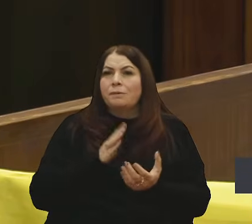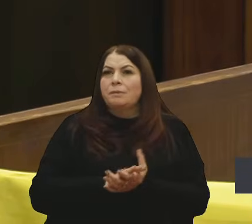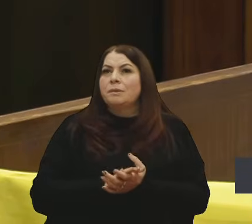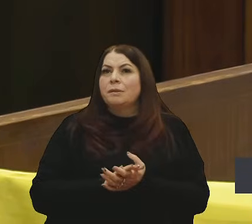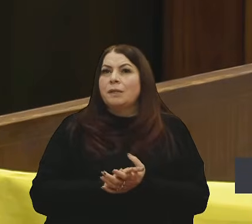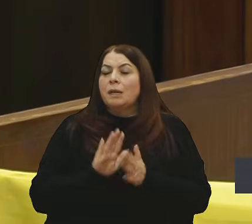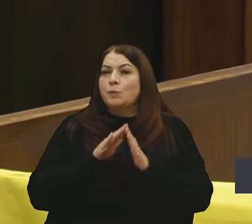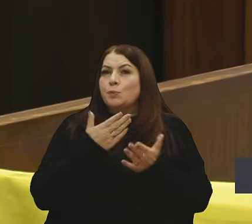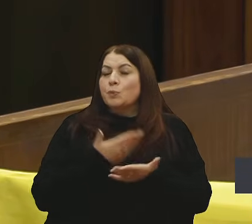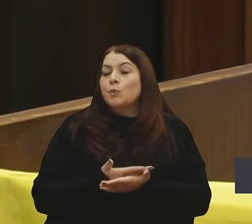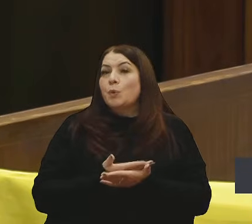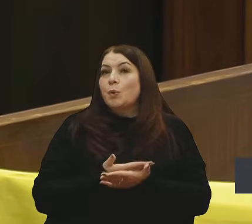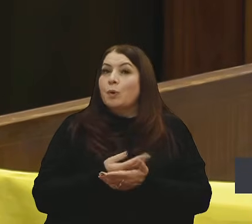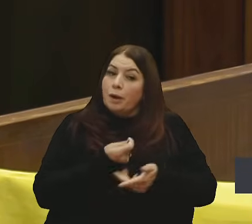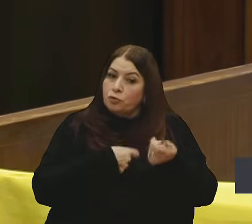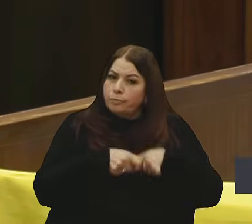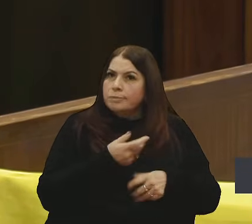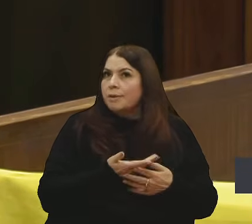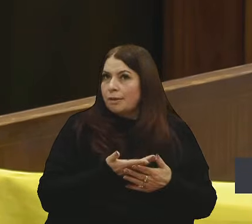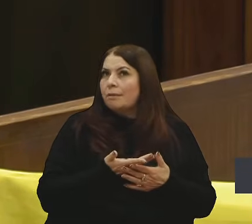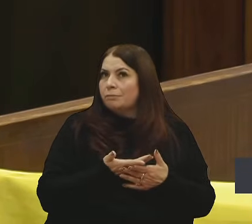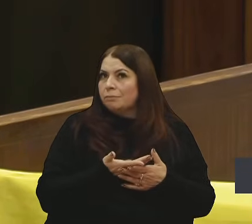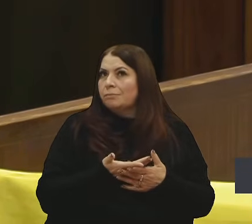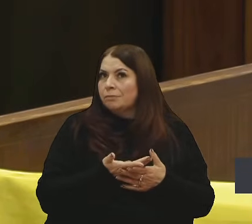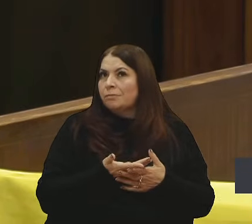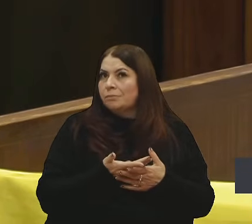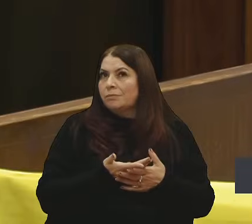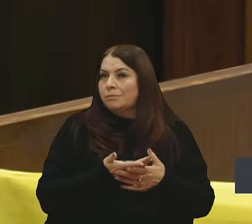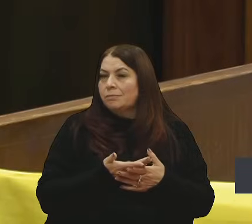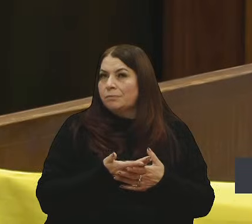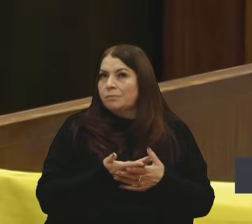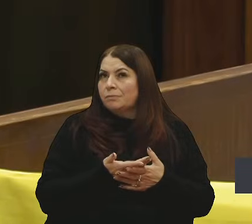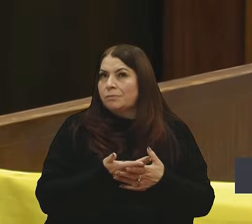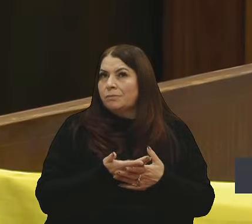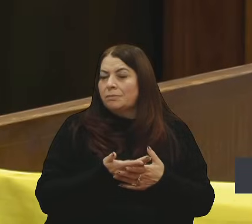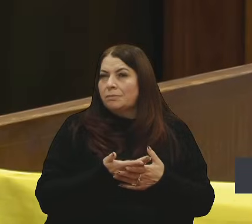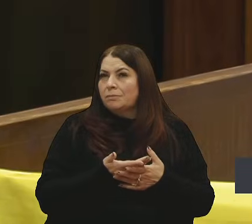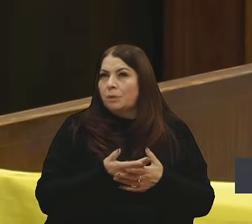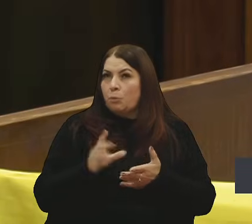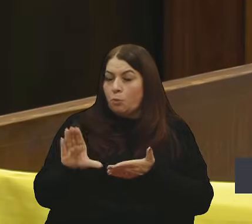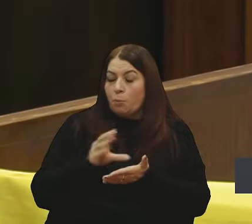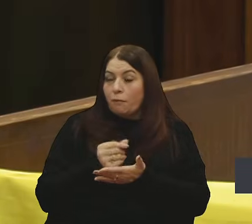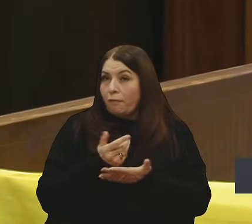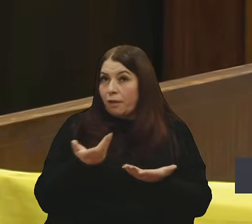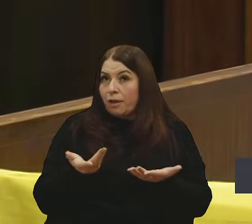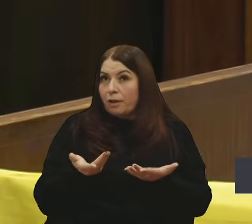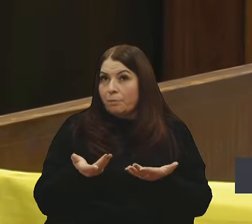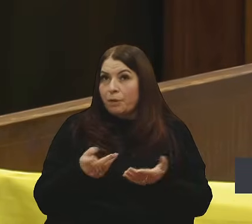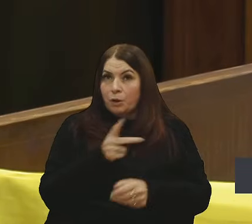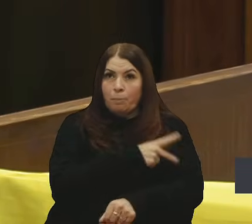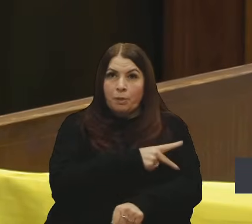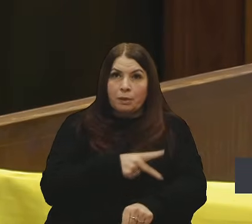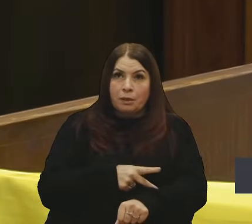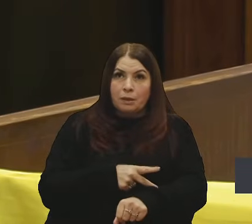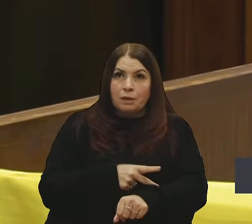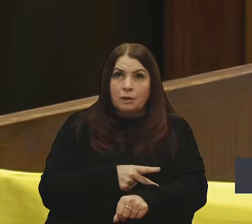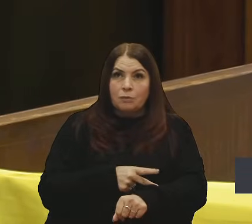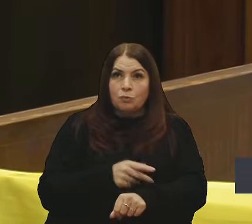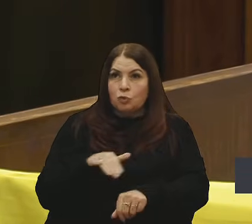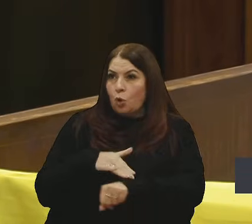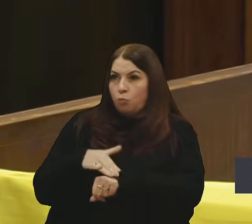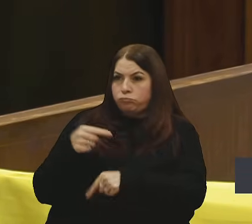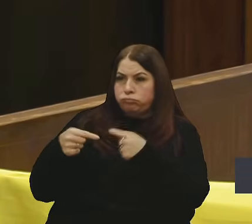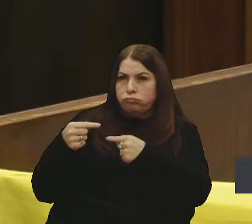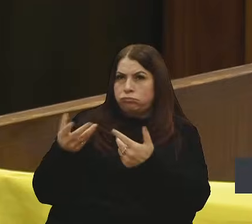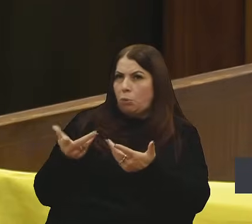a escola é administrada por uma verba e o pedagógico não entra no diálogo.